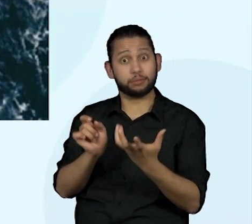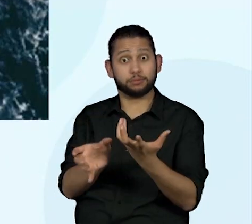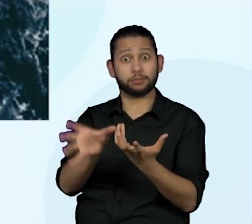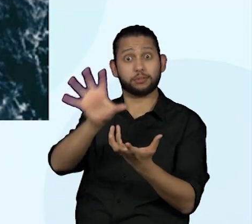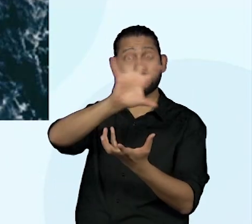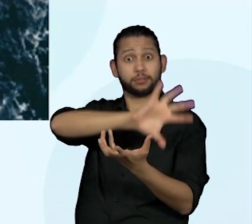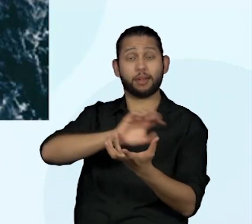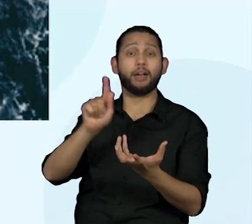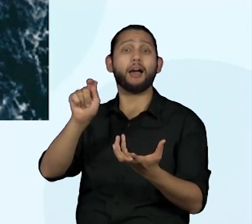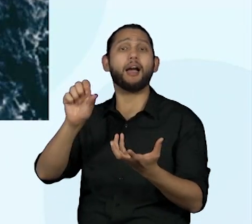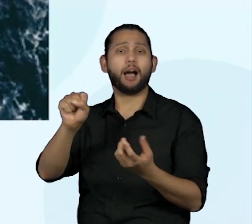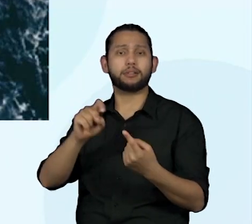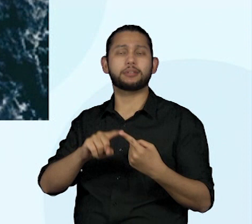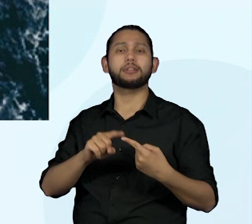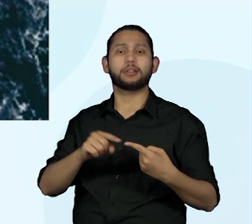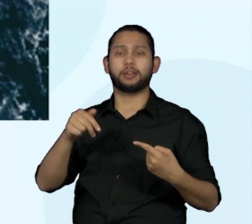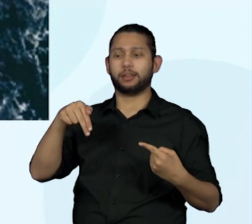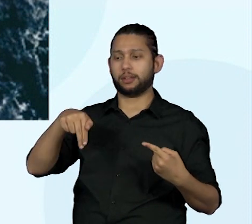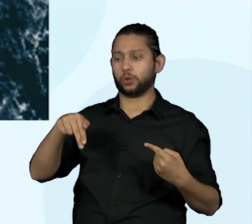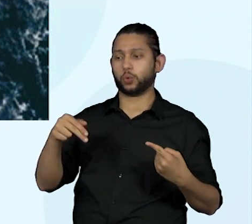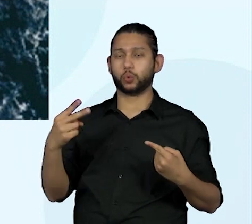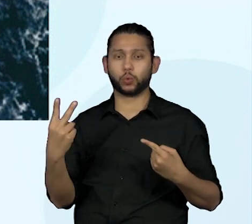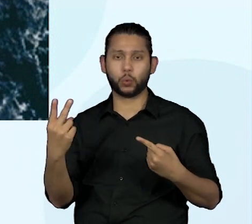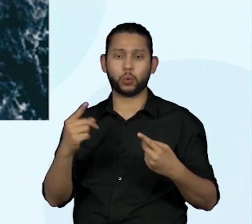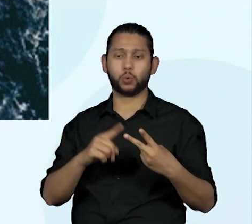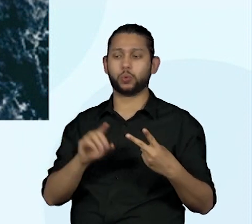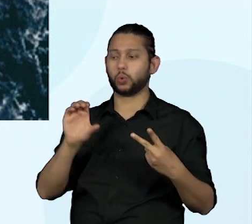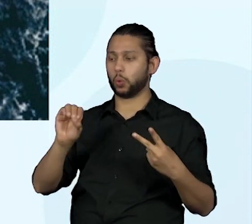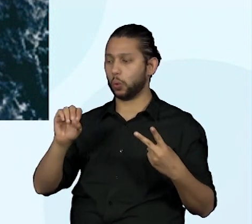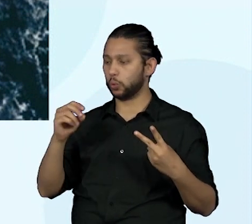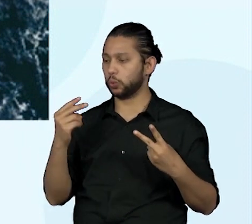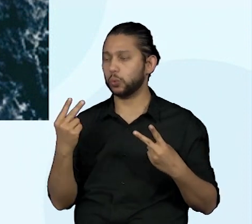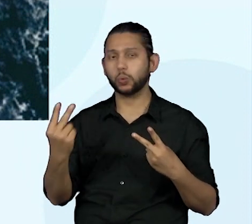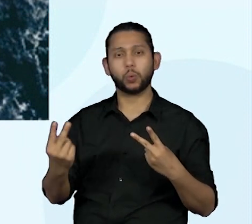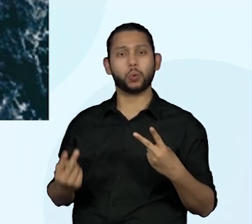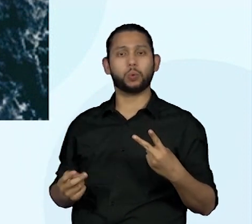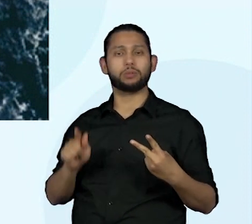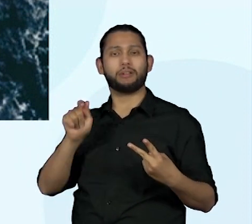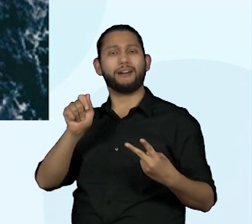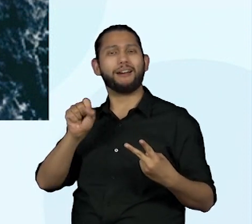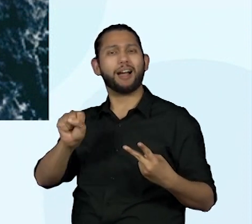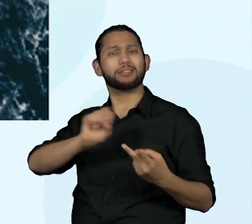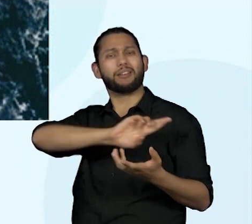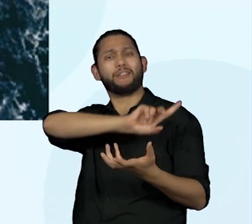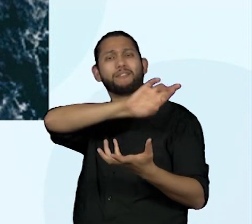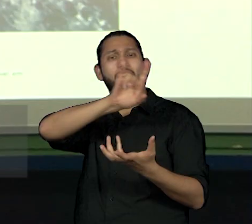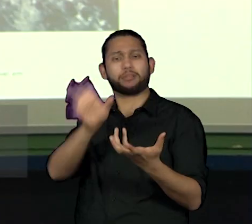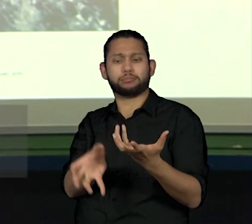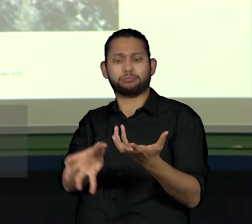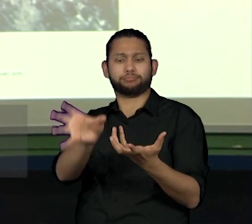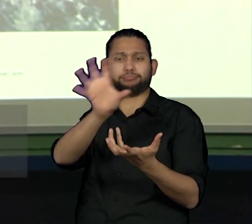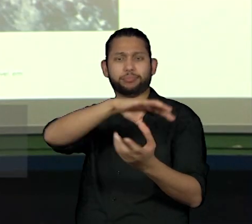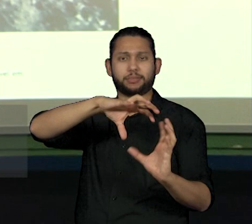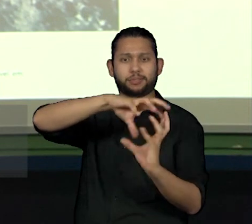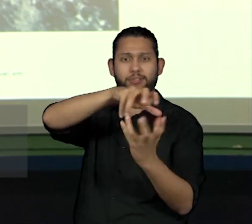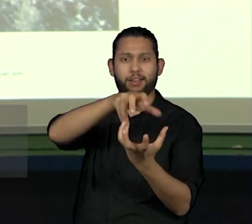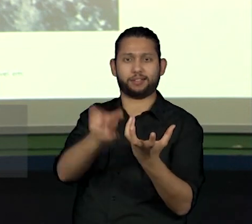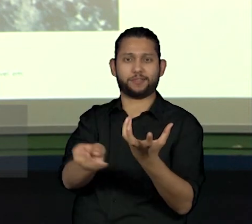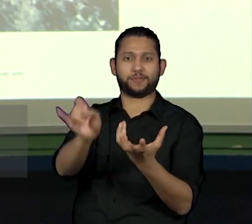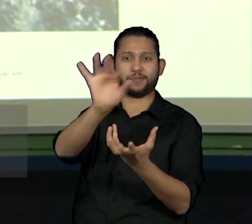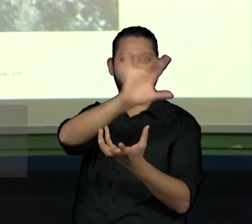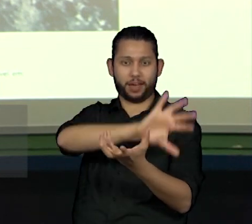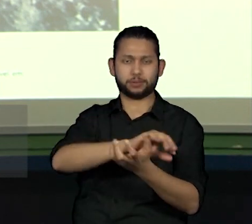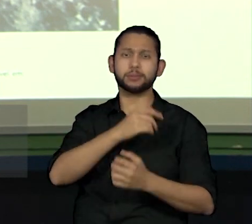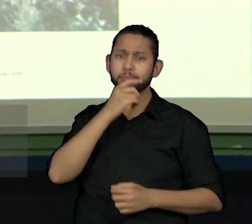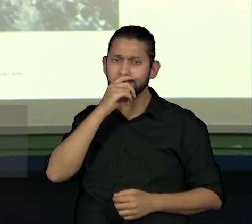né? Nitrogênio, oxigênio, né? Todos os gases que estão em volta de nós. E ela